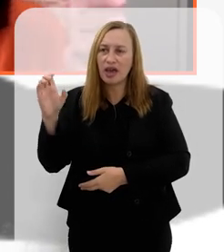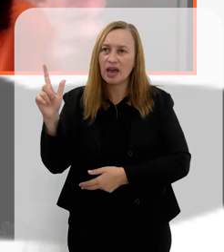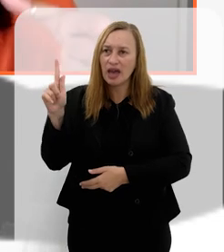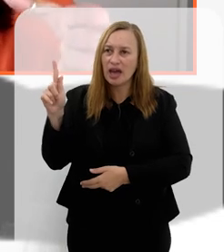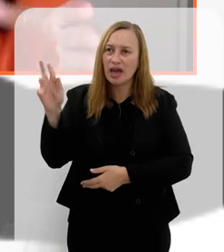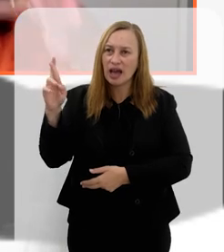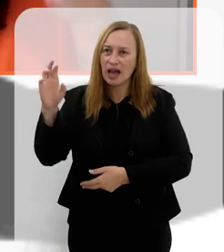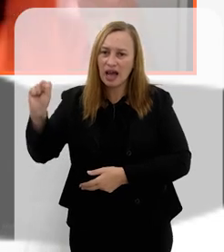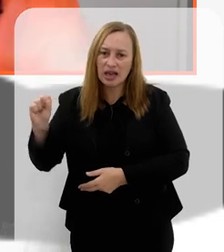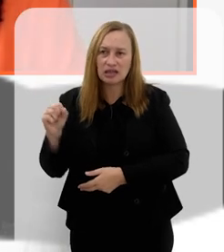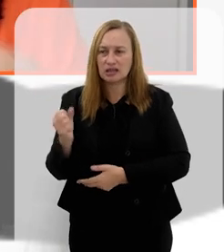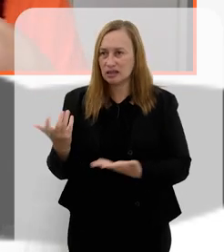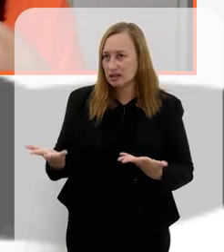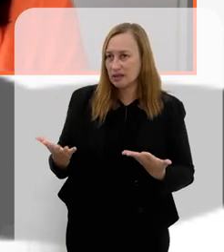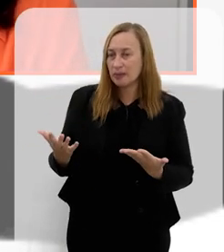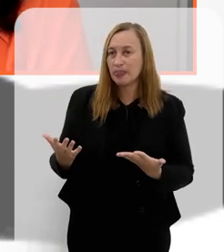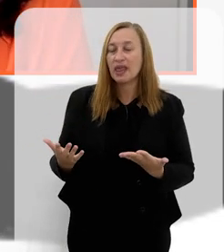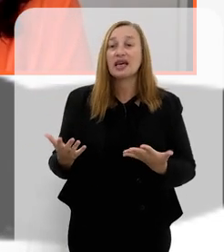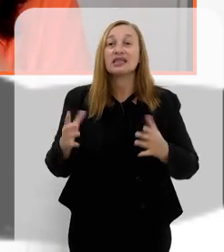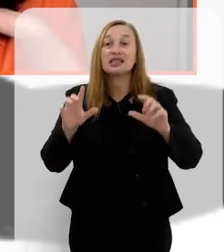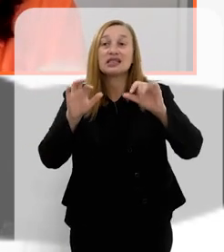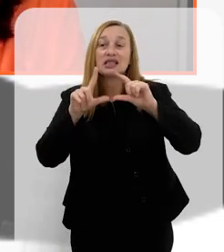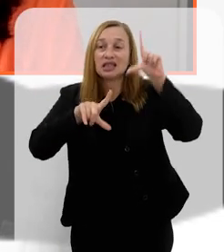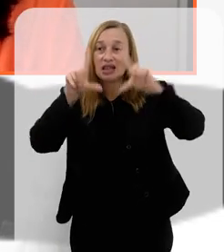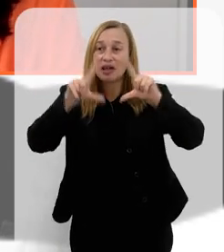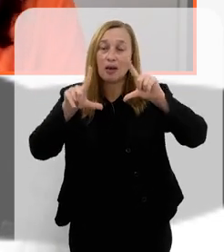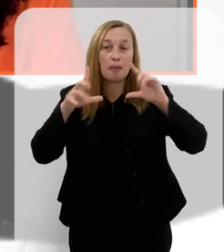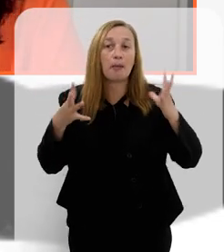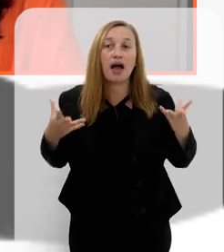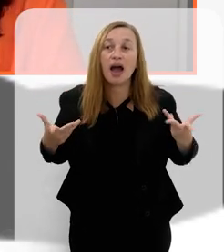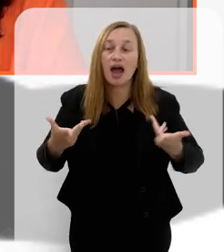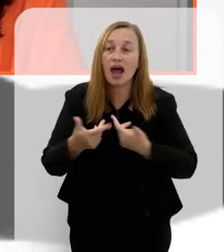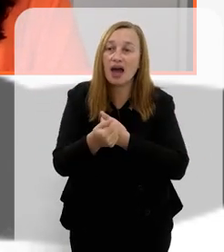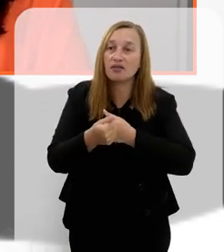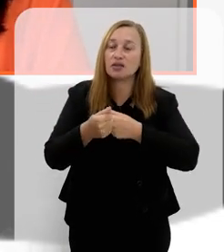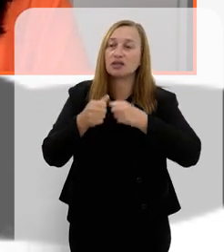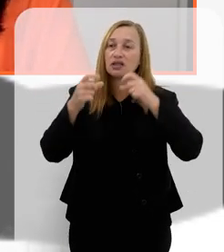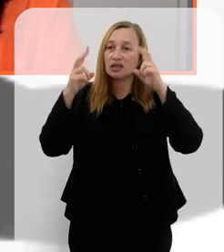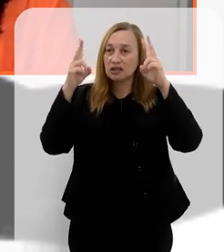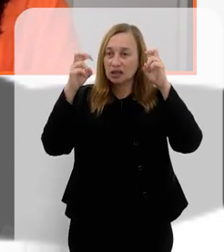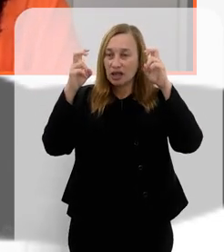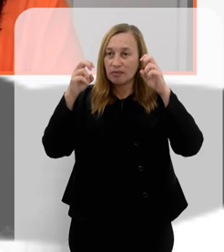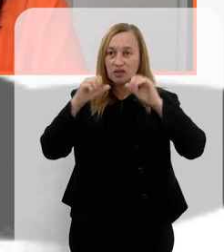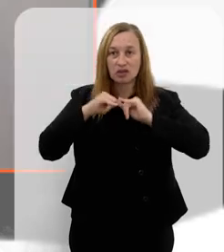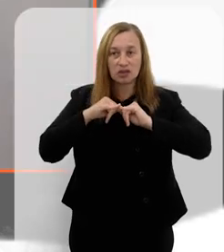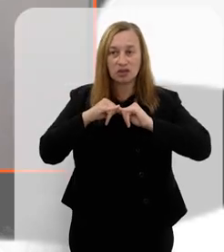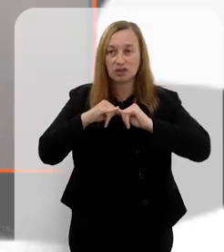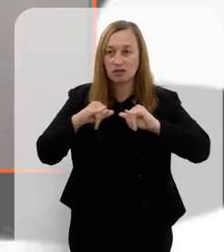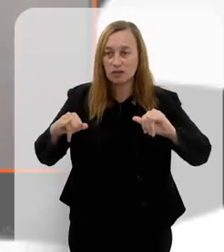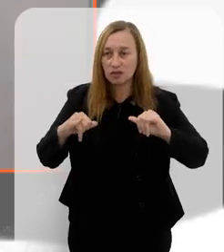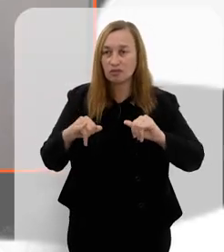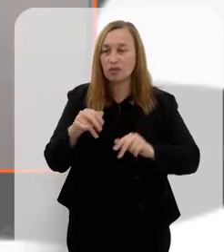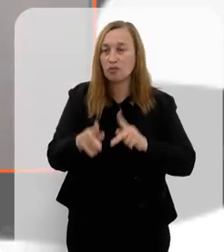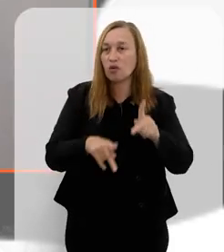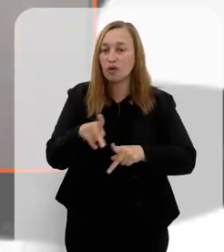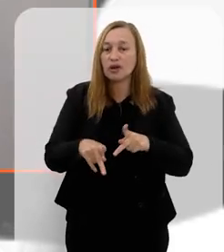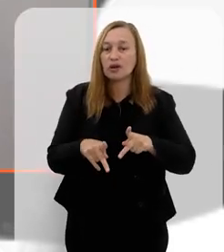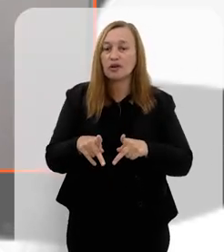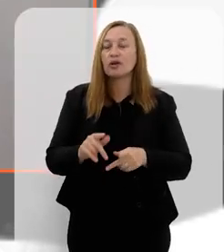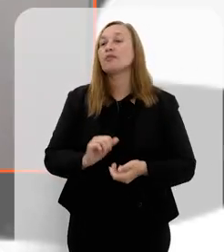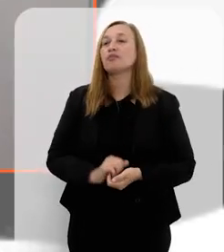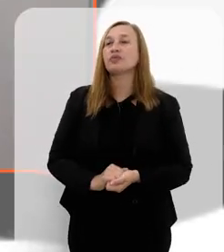canal maravilhoso que leva os temas direto para a população. Então, vamos falar. Os